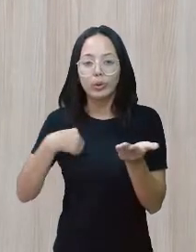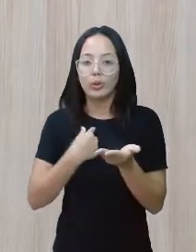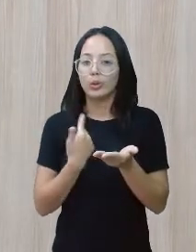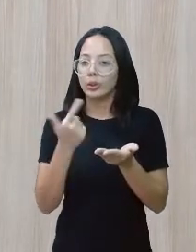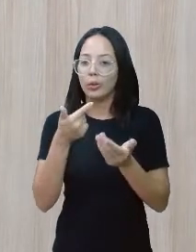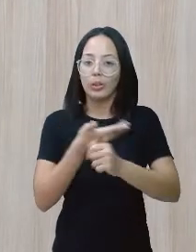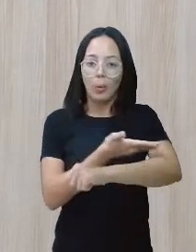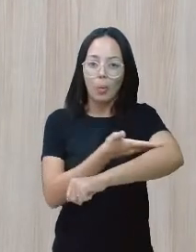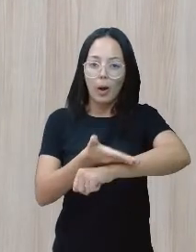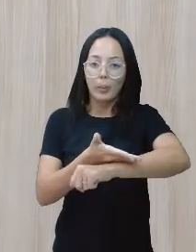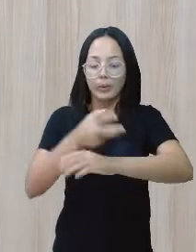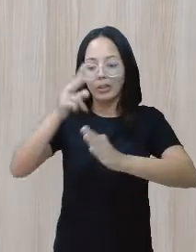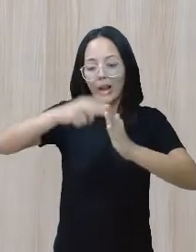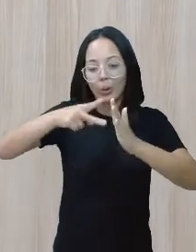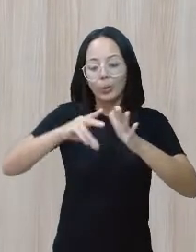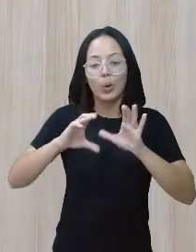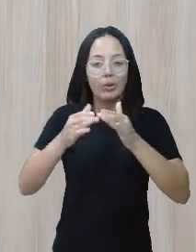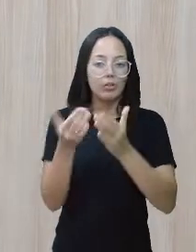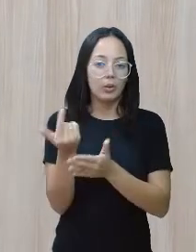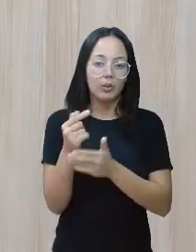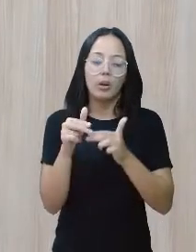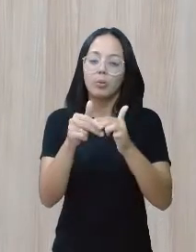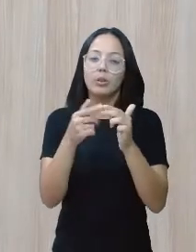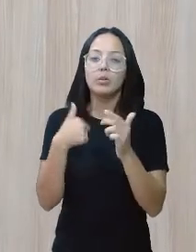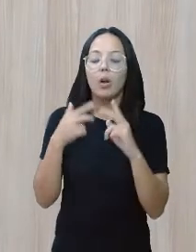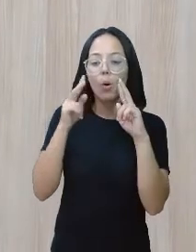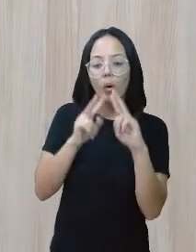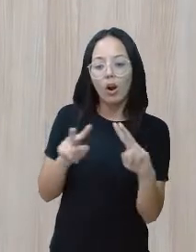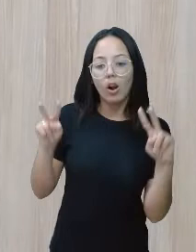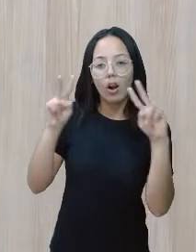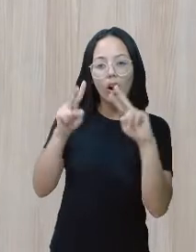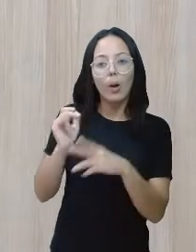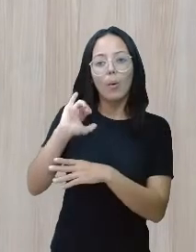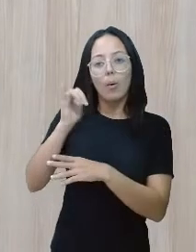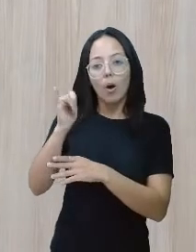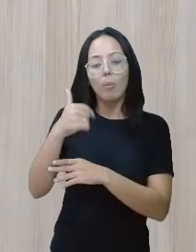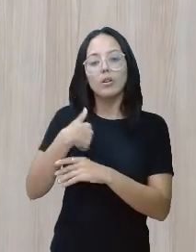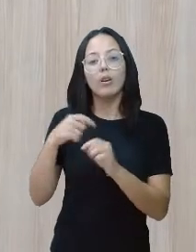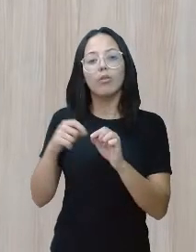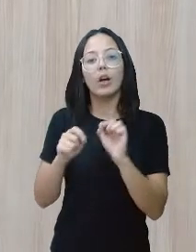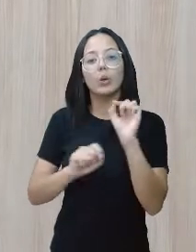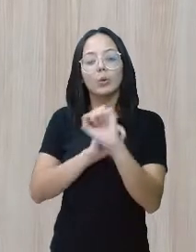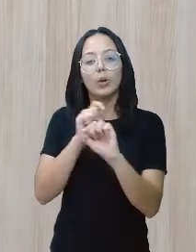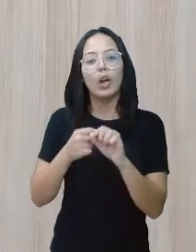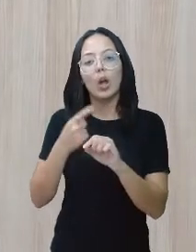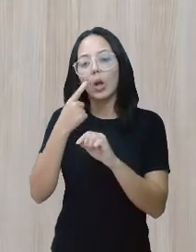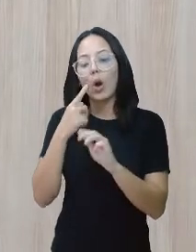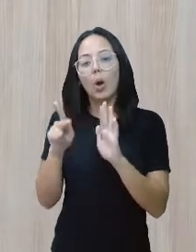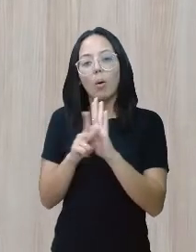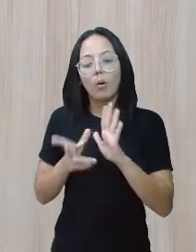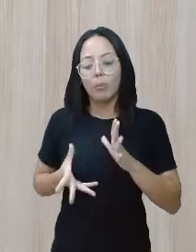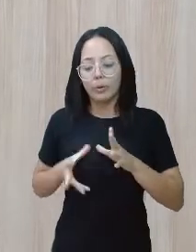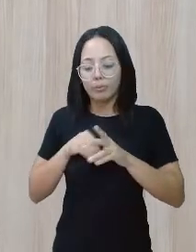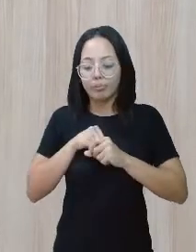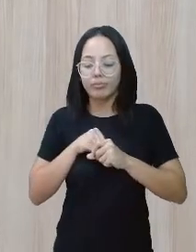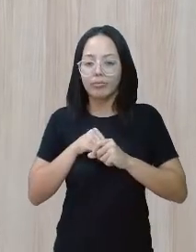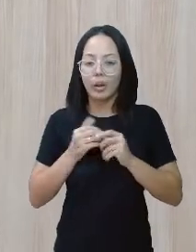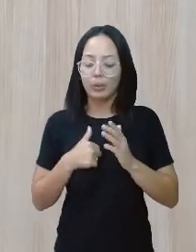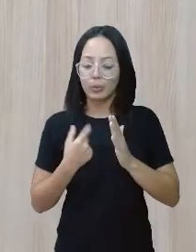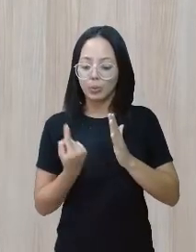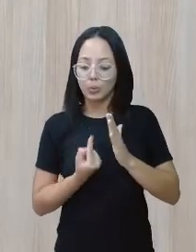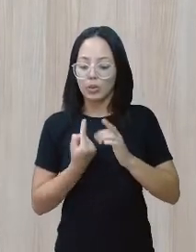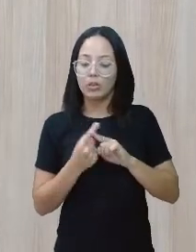esse hábito da leitura coletiva. Então, quando eu leio um romance, quando eu leio uma narrativa, eu faço isso de forma muito introspectiva, muito solitária.